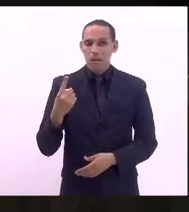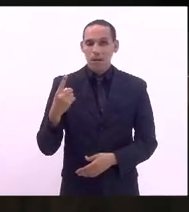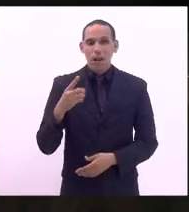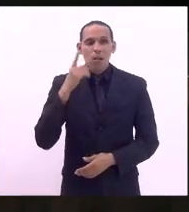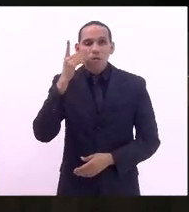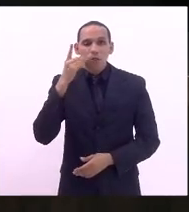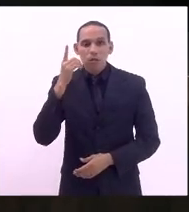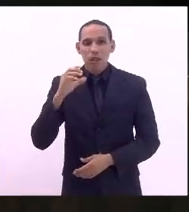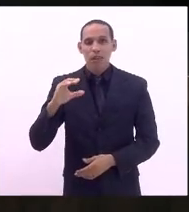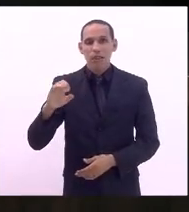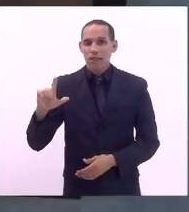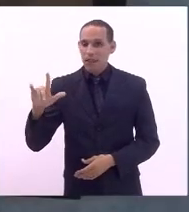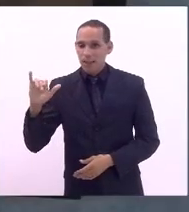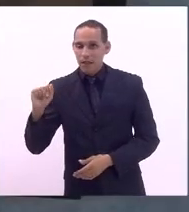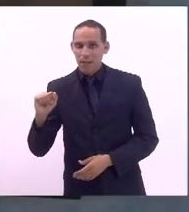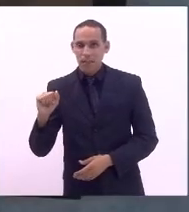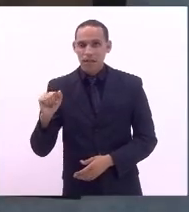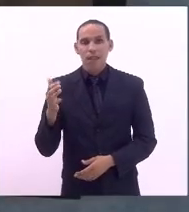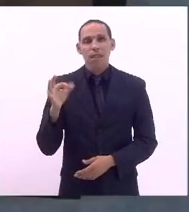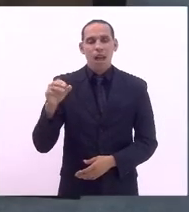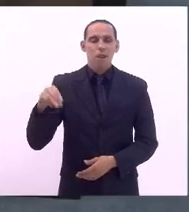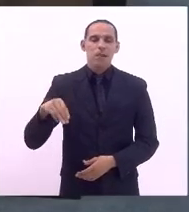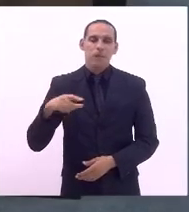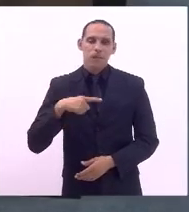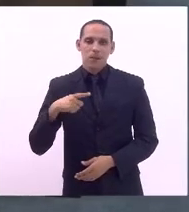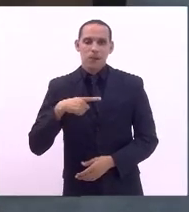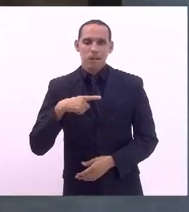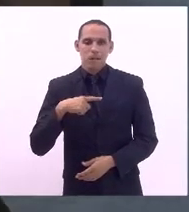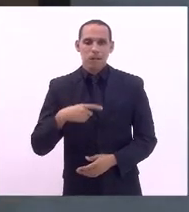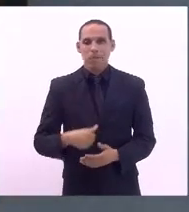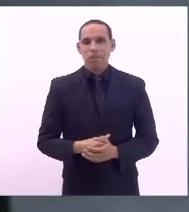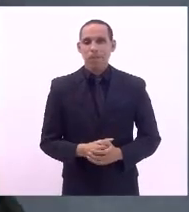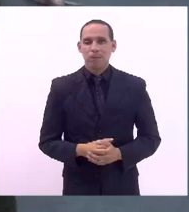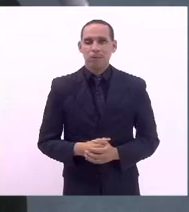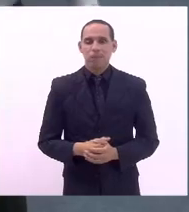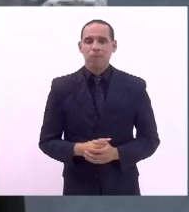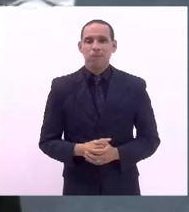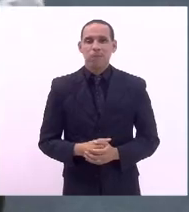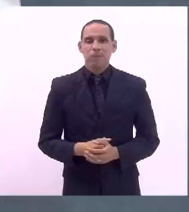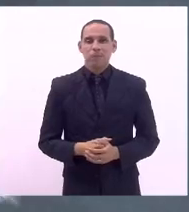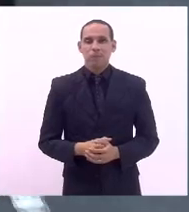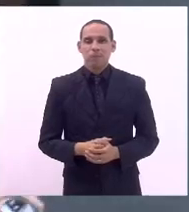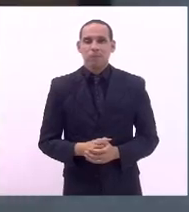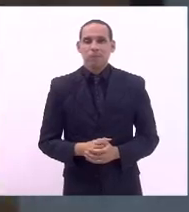deputada Célia Jordão. Vossa Excelência dispõe de 10 minutos no tempo regimental.